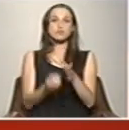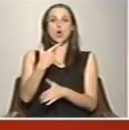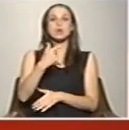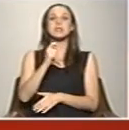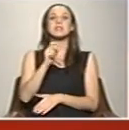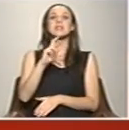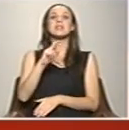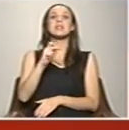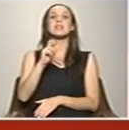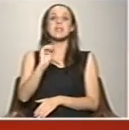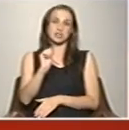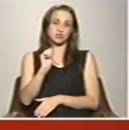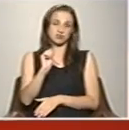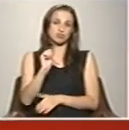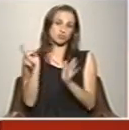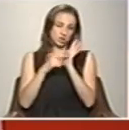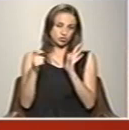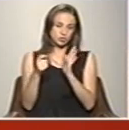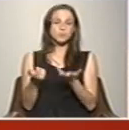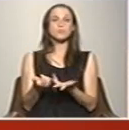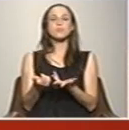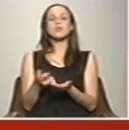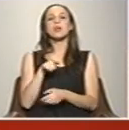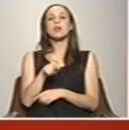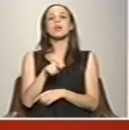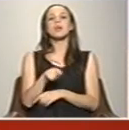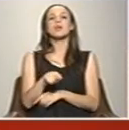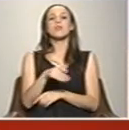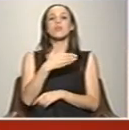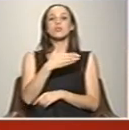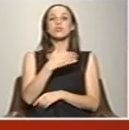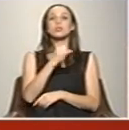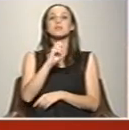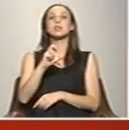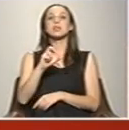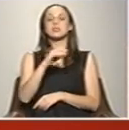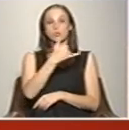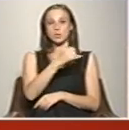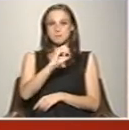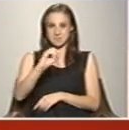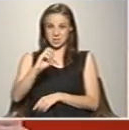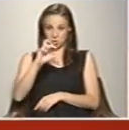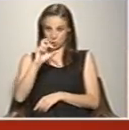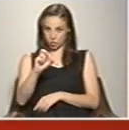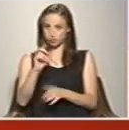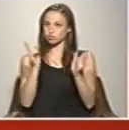nos Estados Unidos. E o primeiro grande evento de 3-Day Startup foi em 2008, nos Estados Unidos, precisamente.